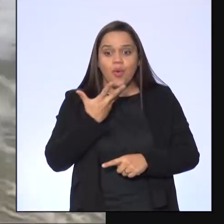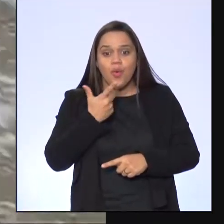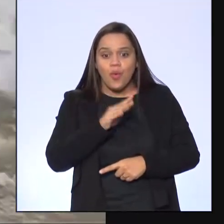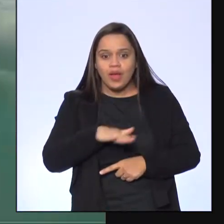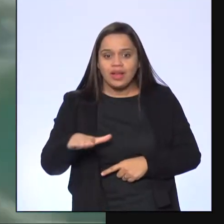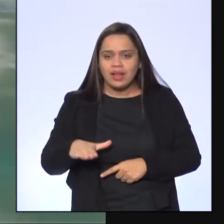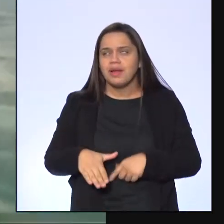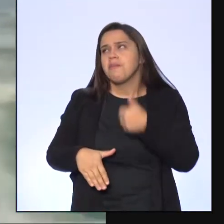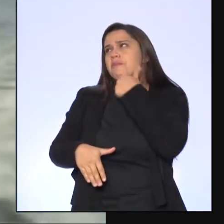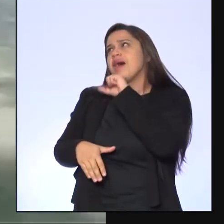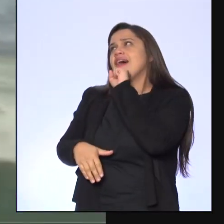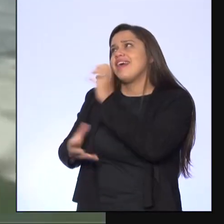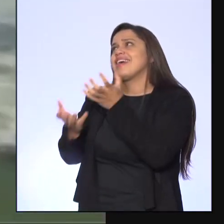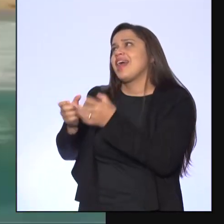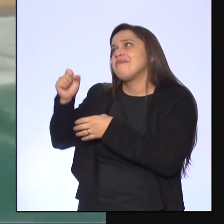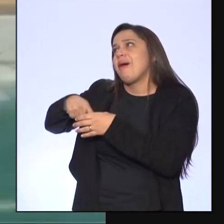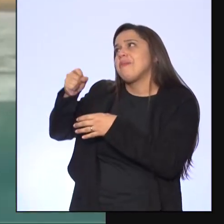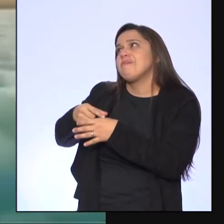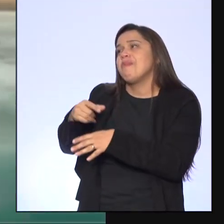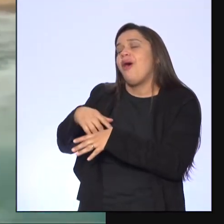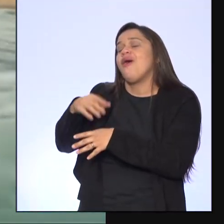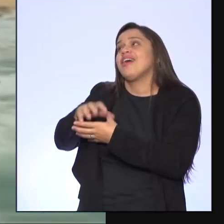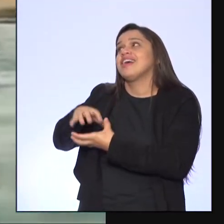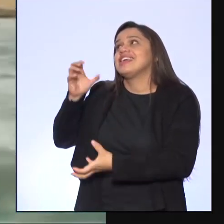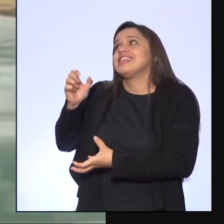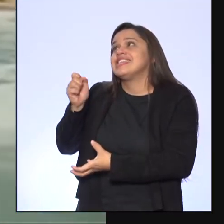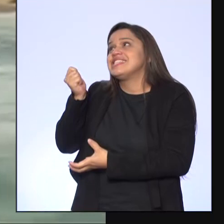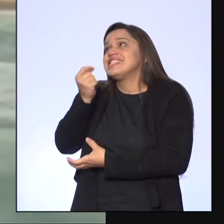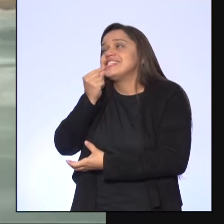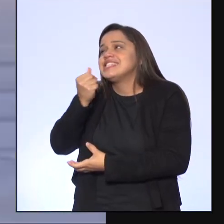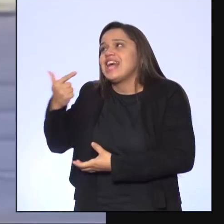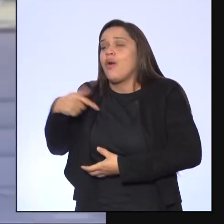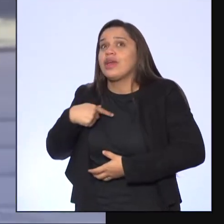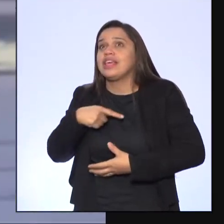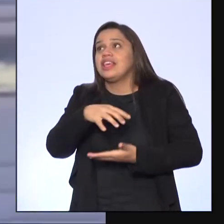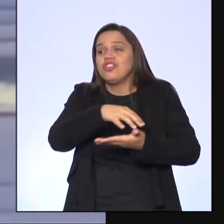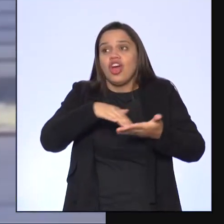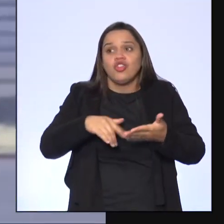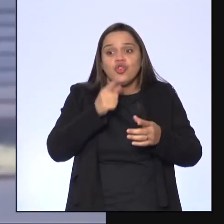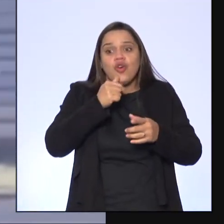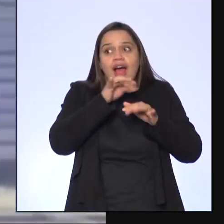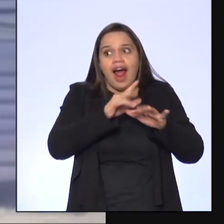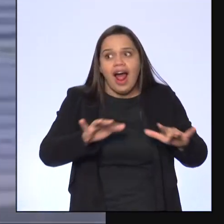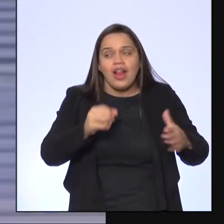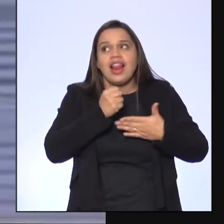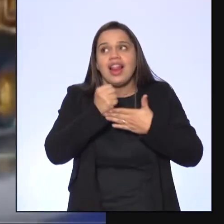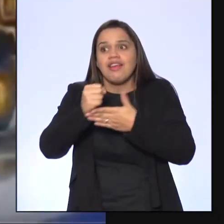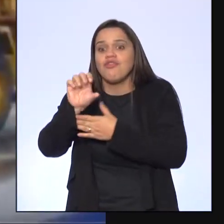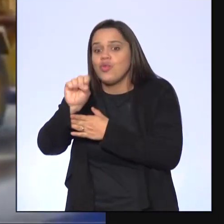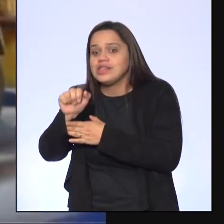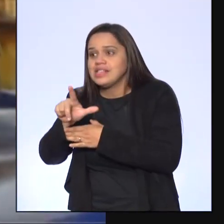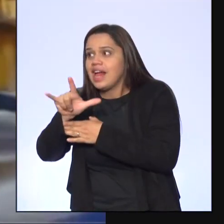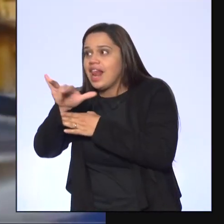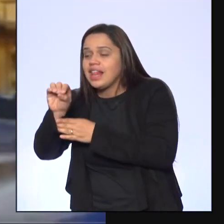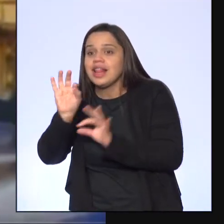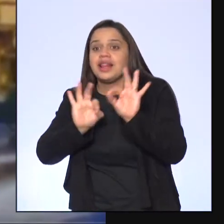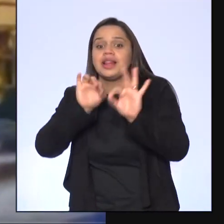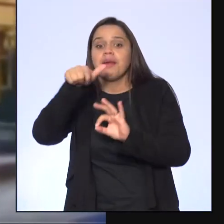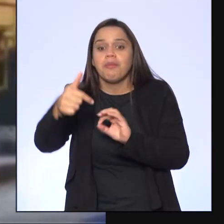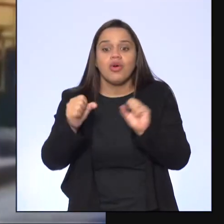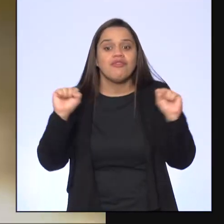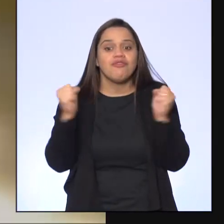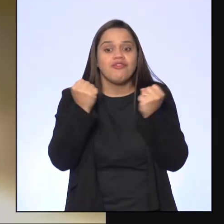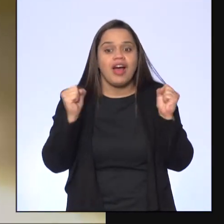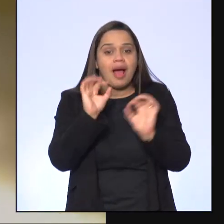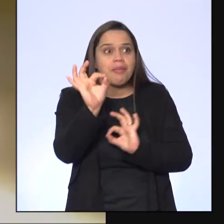quero uma pipoca com bastante sal, que veio da água do mar, que foi cristalina e depois foi para a